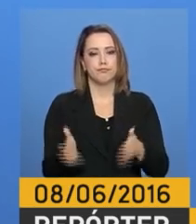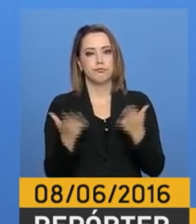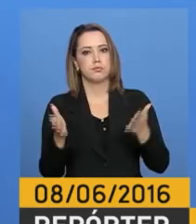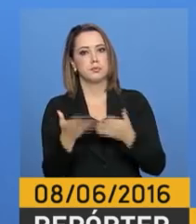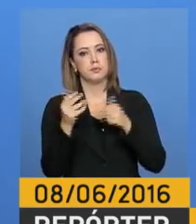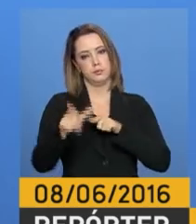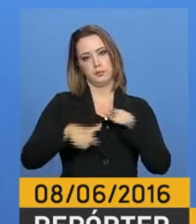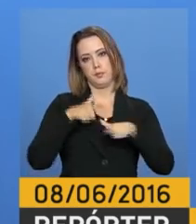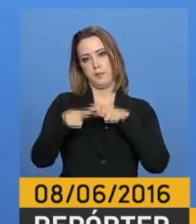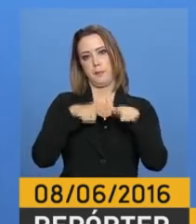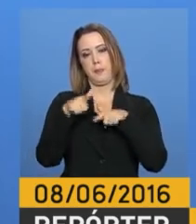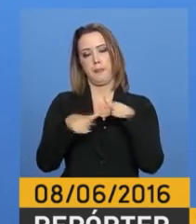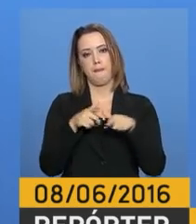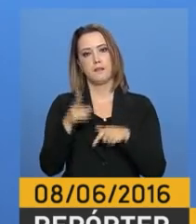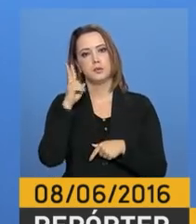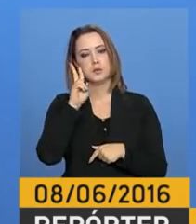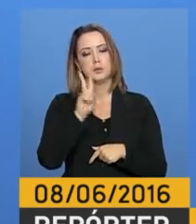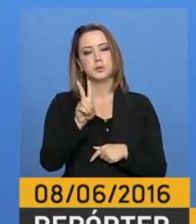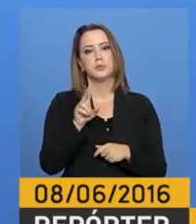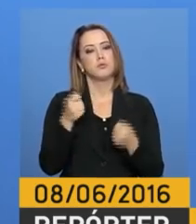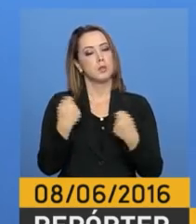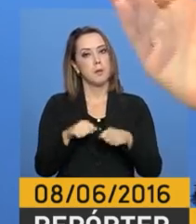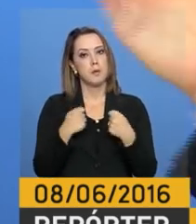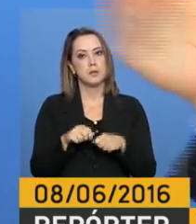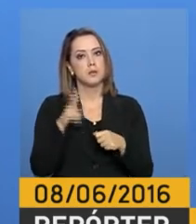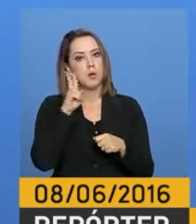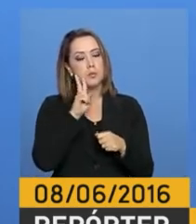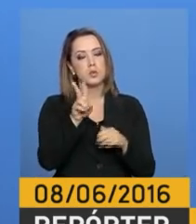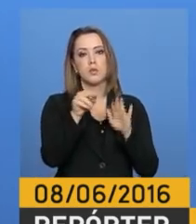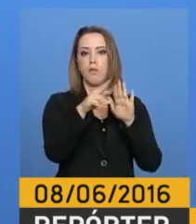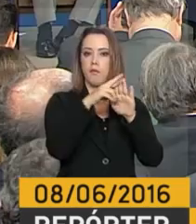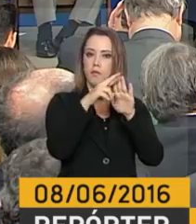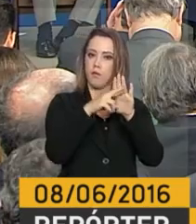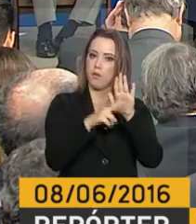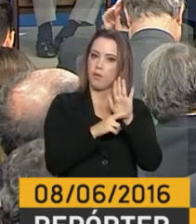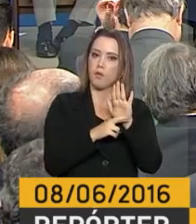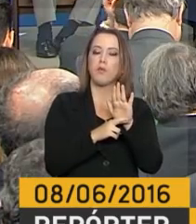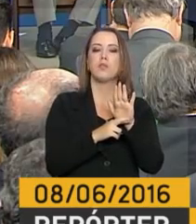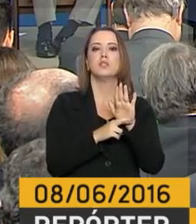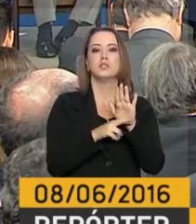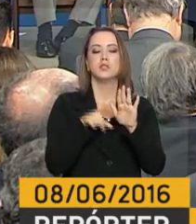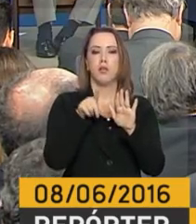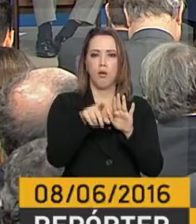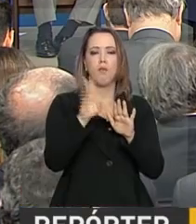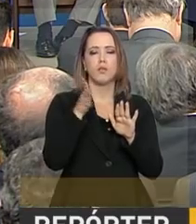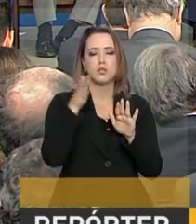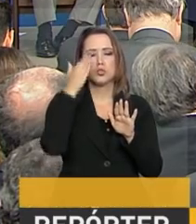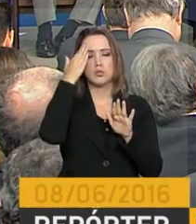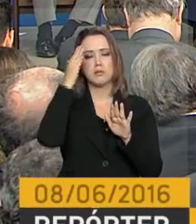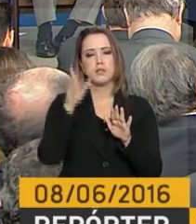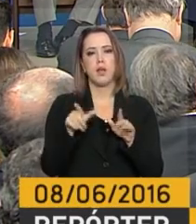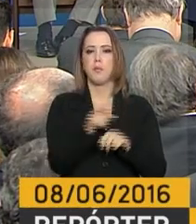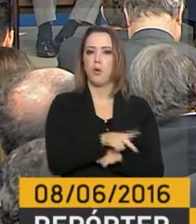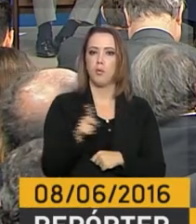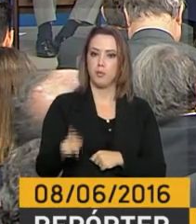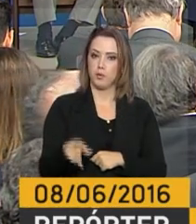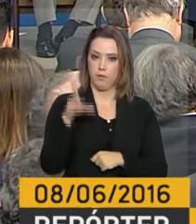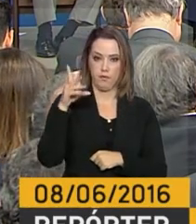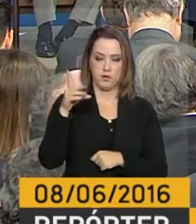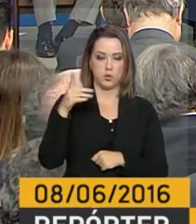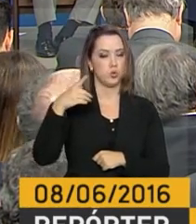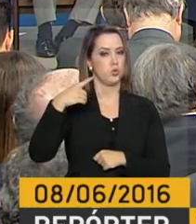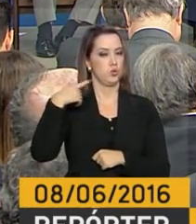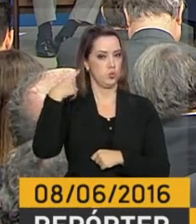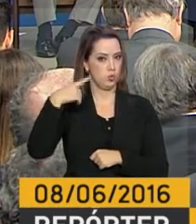e a revisão de certas normas e Quero repetir porque você excelência como professor de direito como eu sabe muito bem o termo